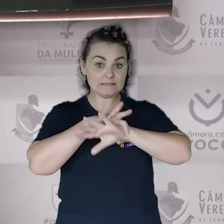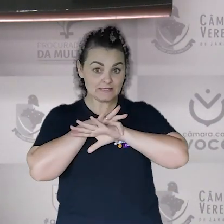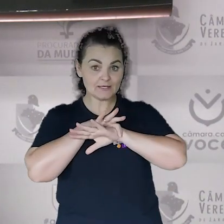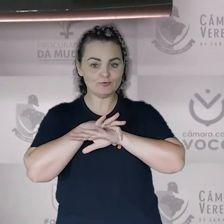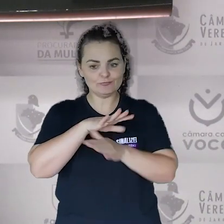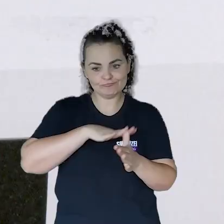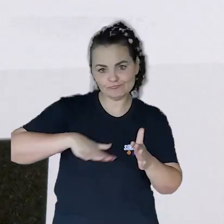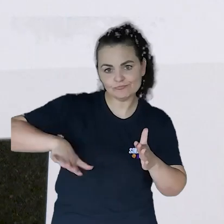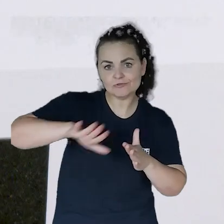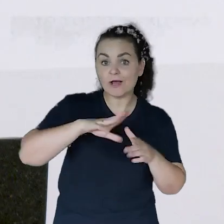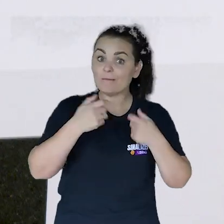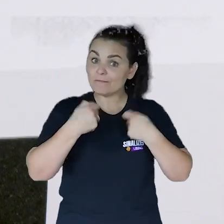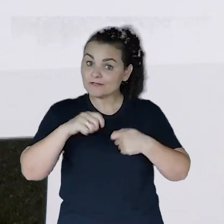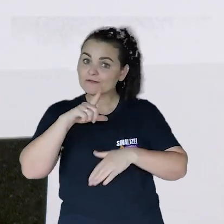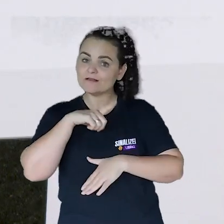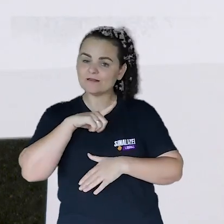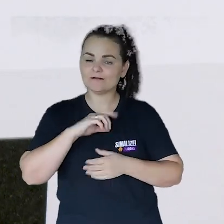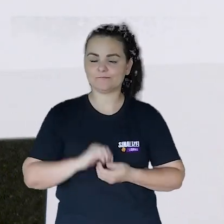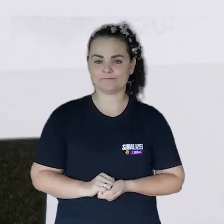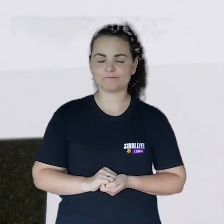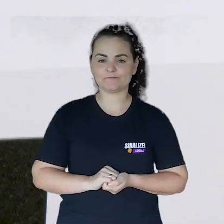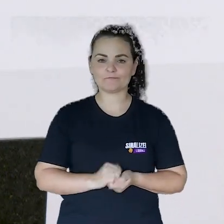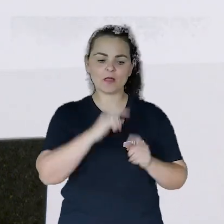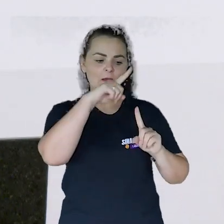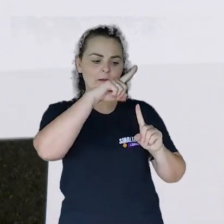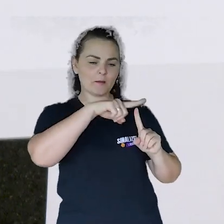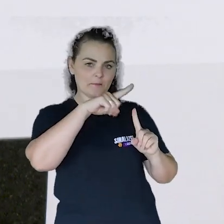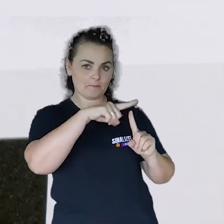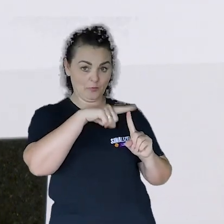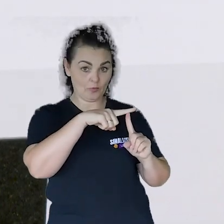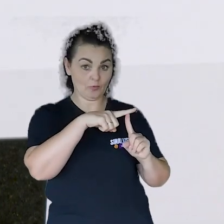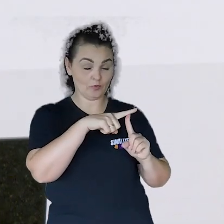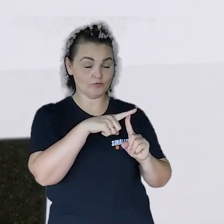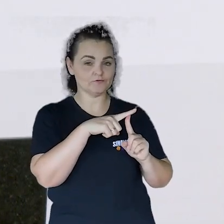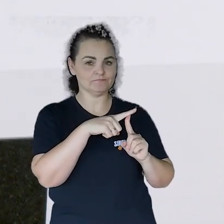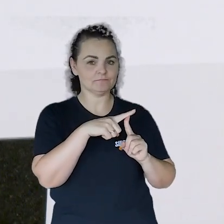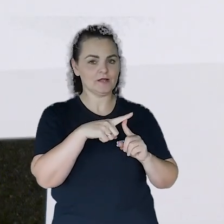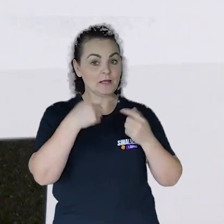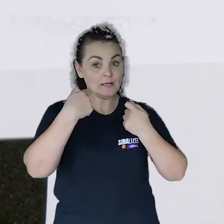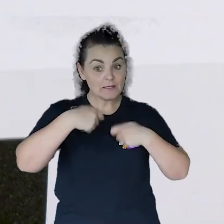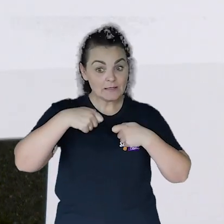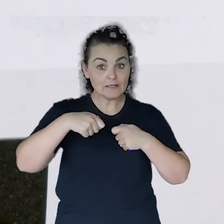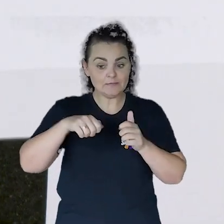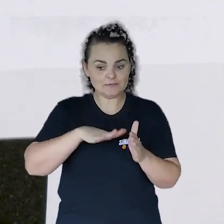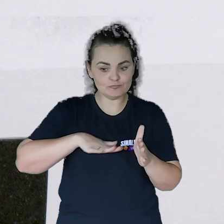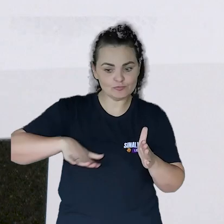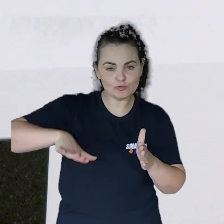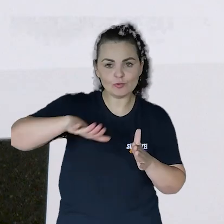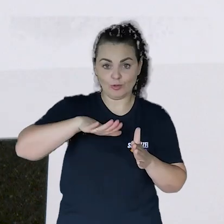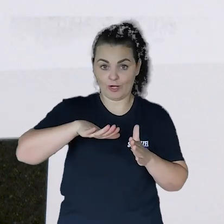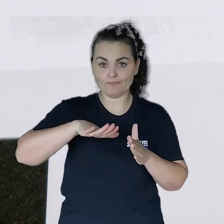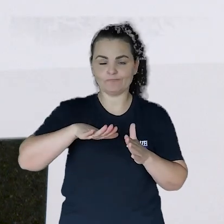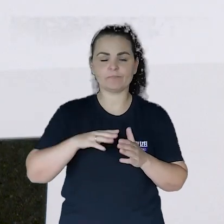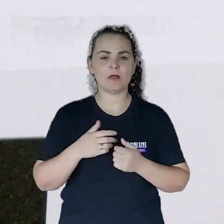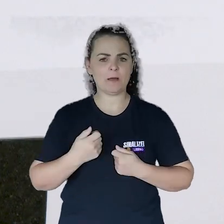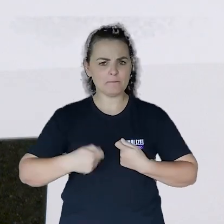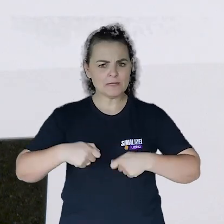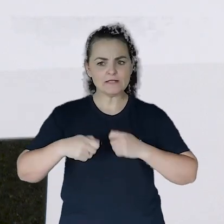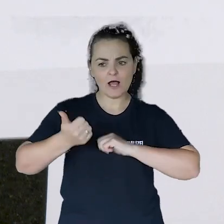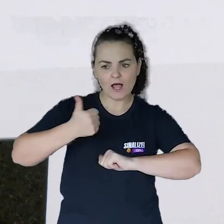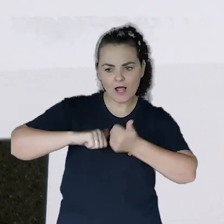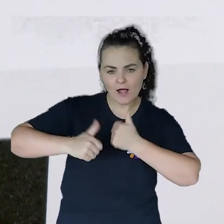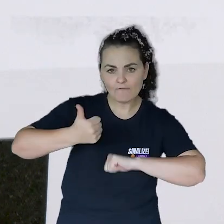do espaço principais pontos a serem considerados na implantação dessa solicitação avaliar o impacto do